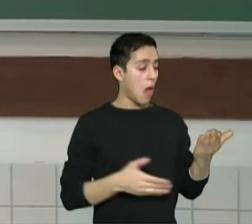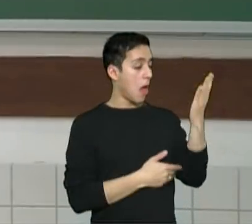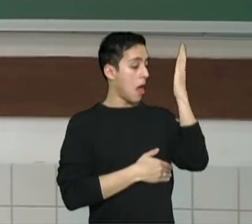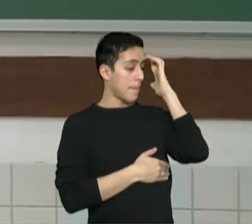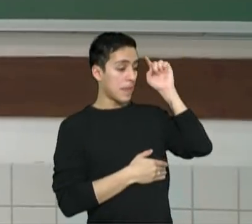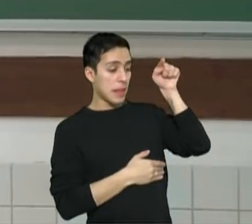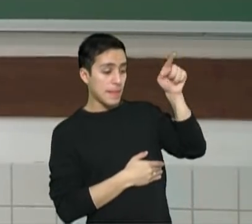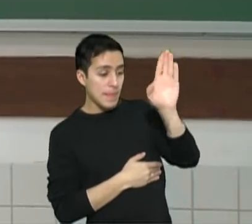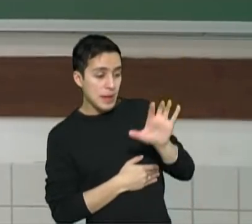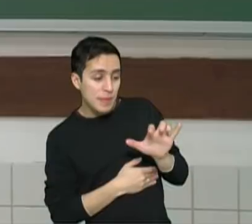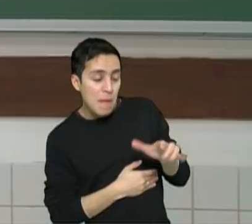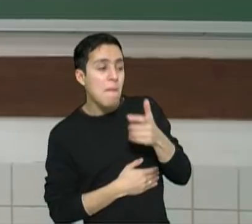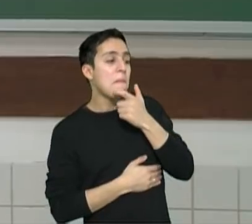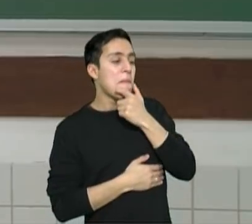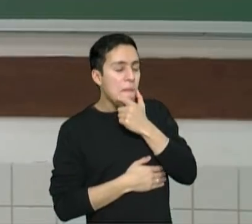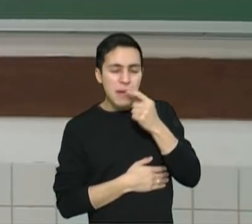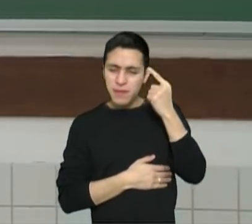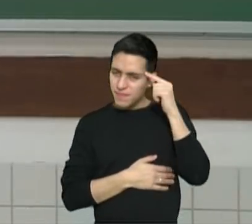mundos.